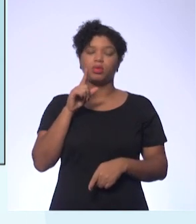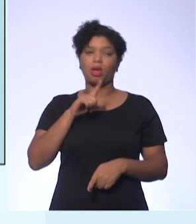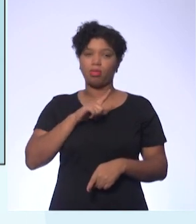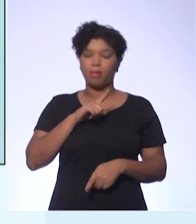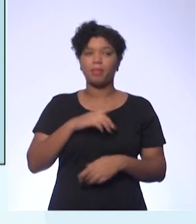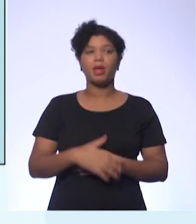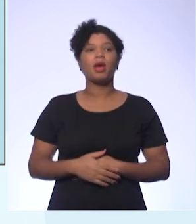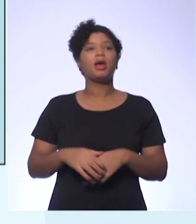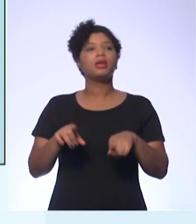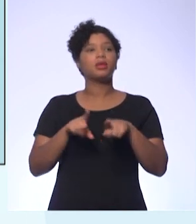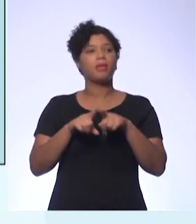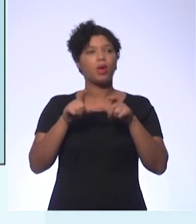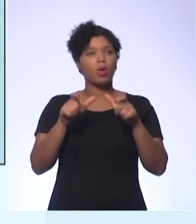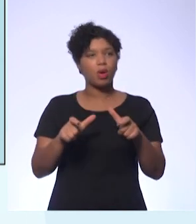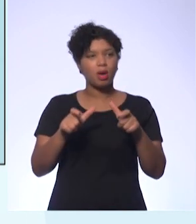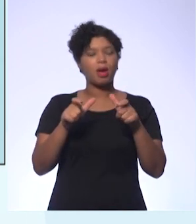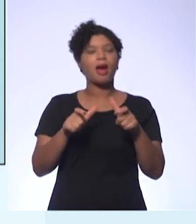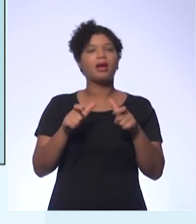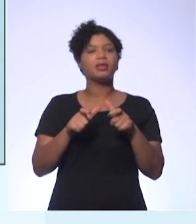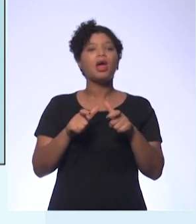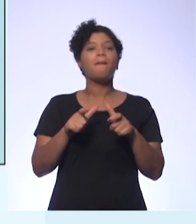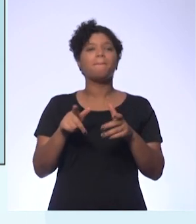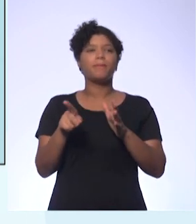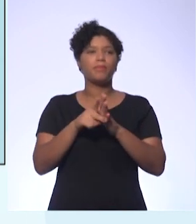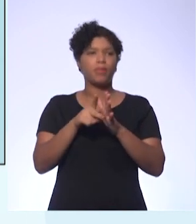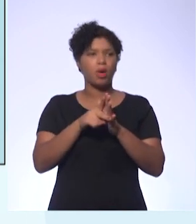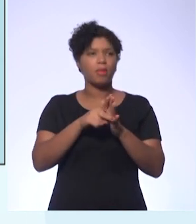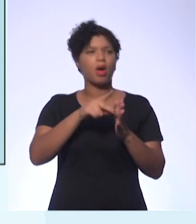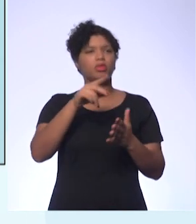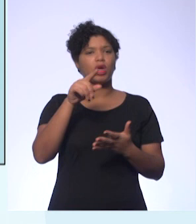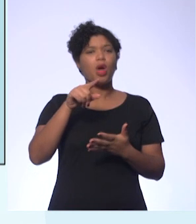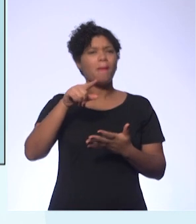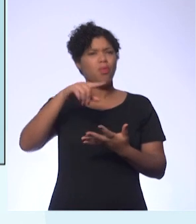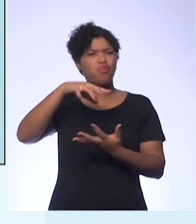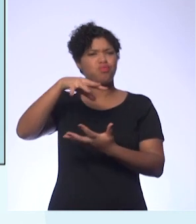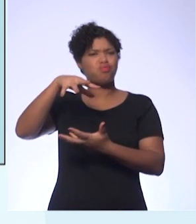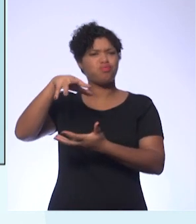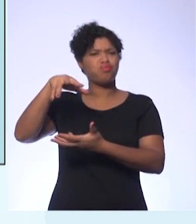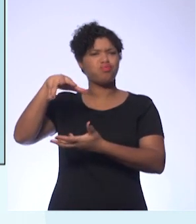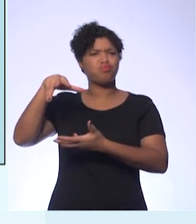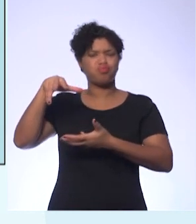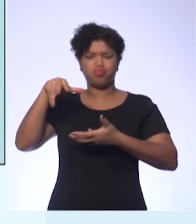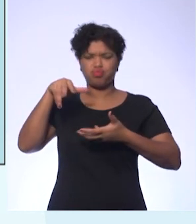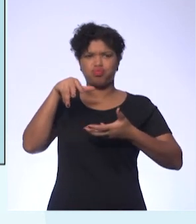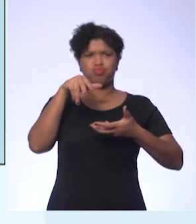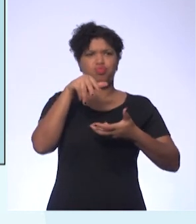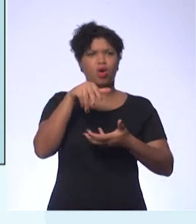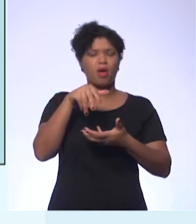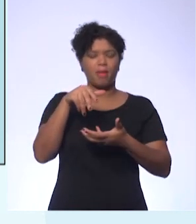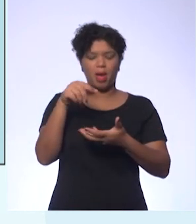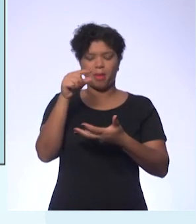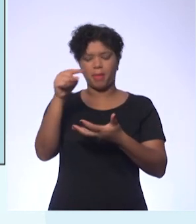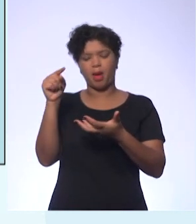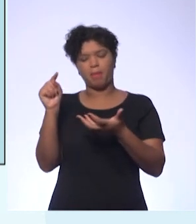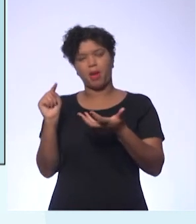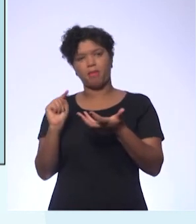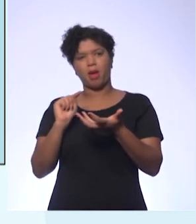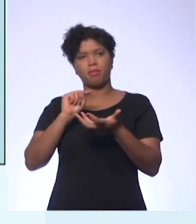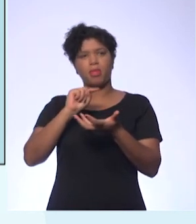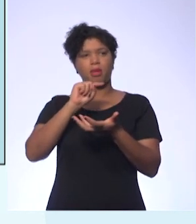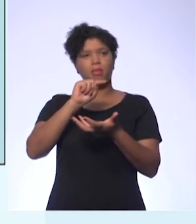Localização, Reino Unido, inicialmente, né? Depois vai tomar o mundo todo, Europa Ocidental e Estados Unidos